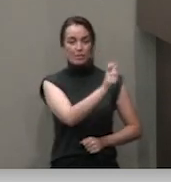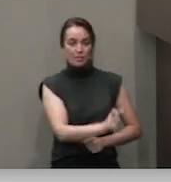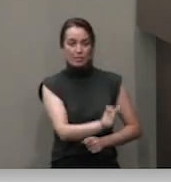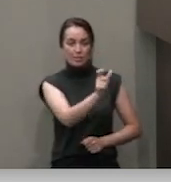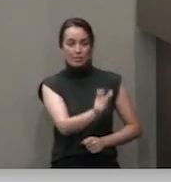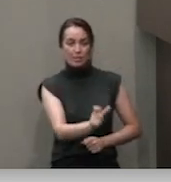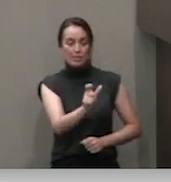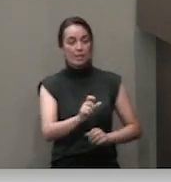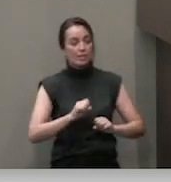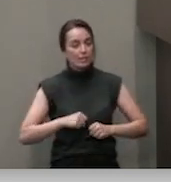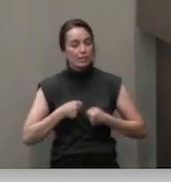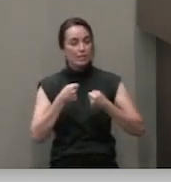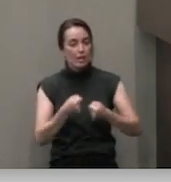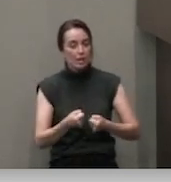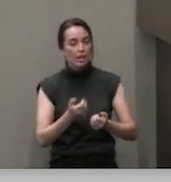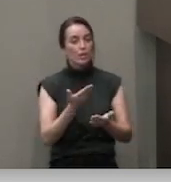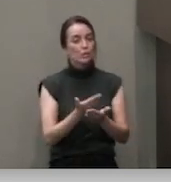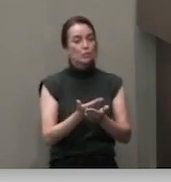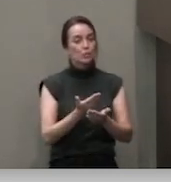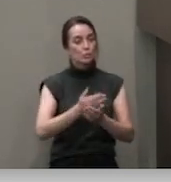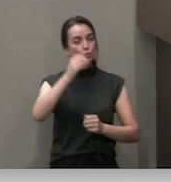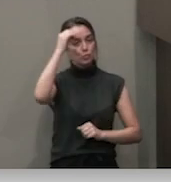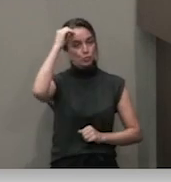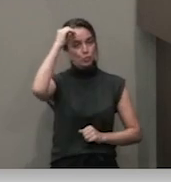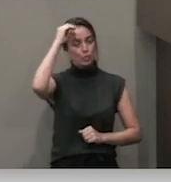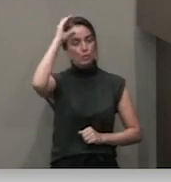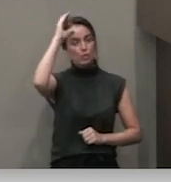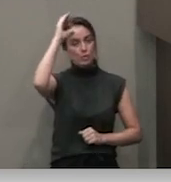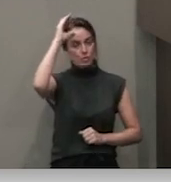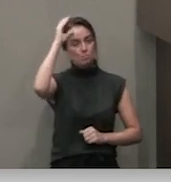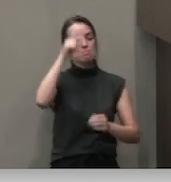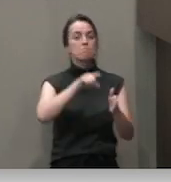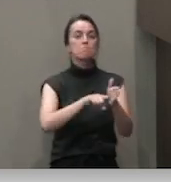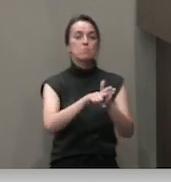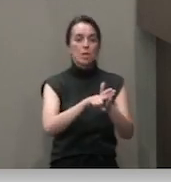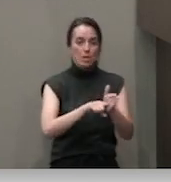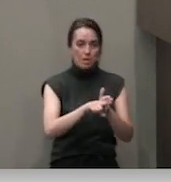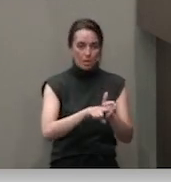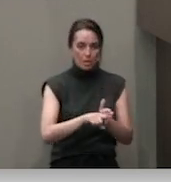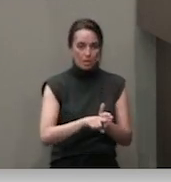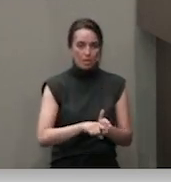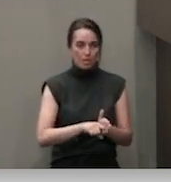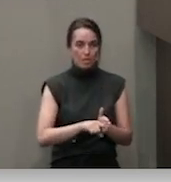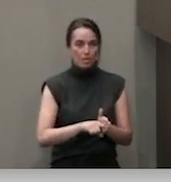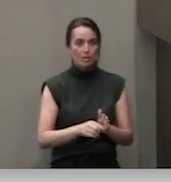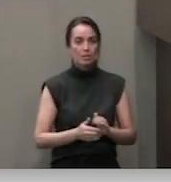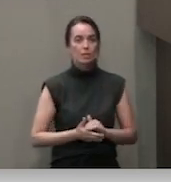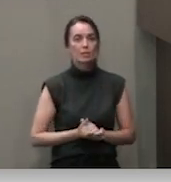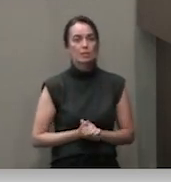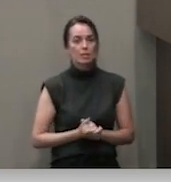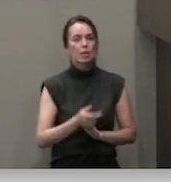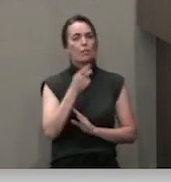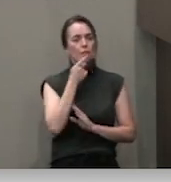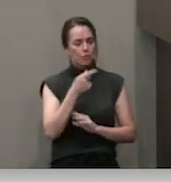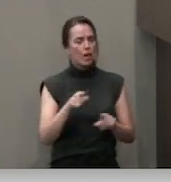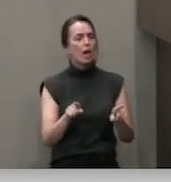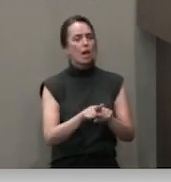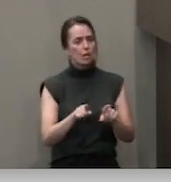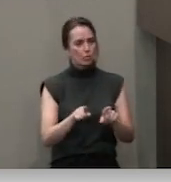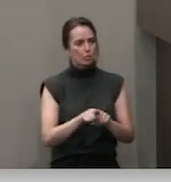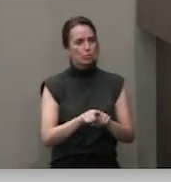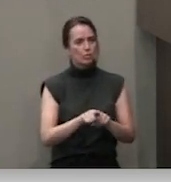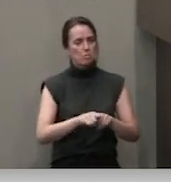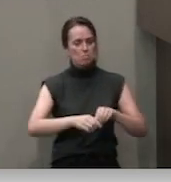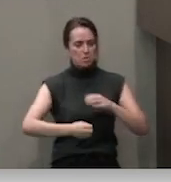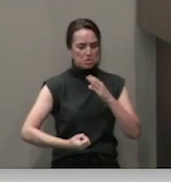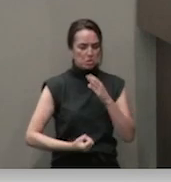do seu estudo do seu conhecimento da pesquisa e eu diria até do pioneirismo